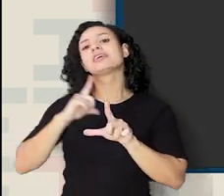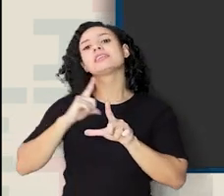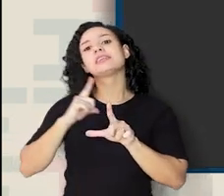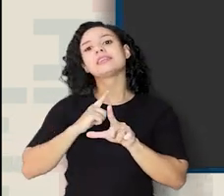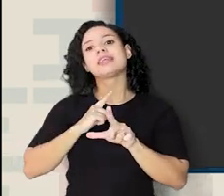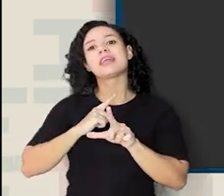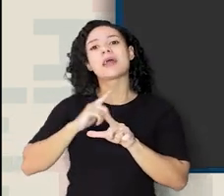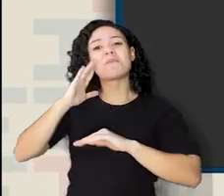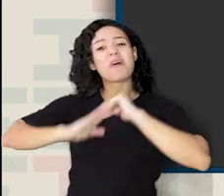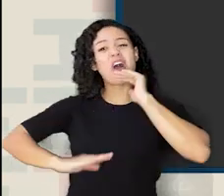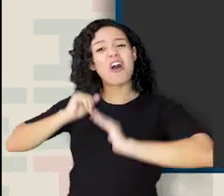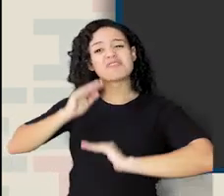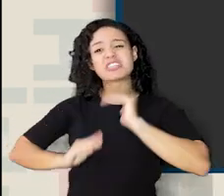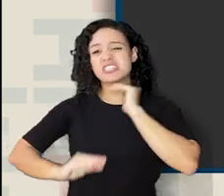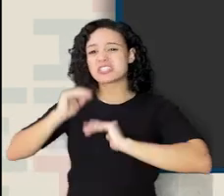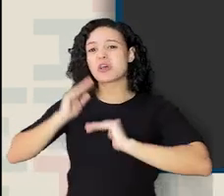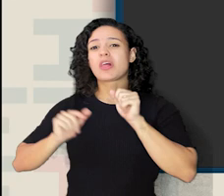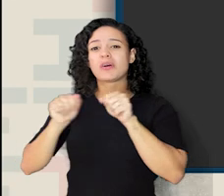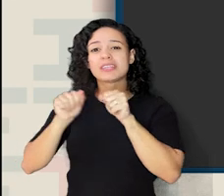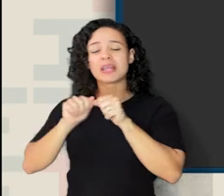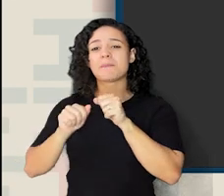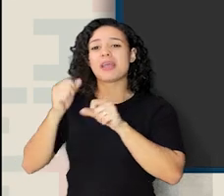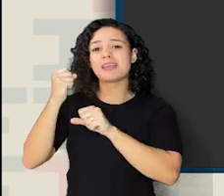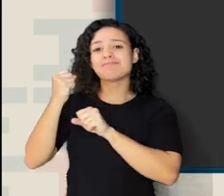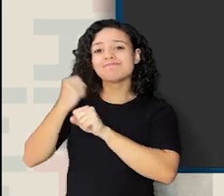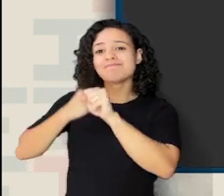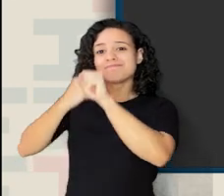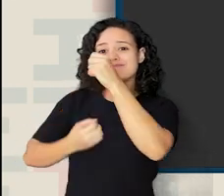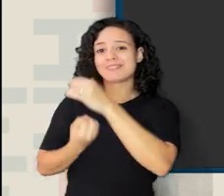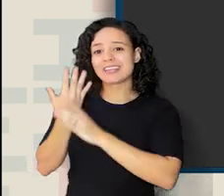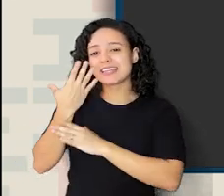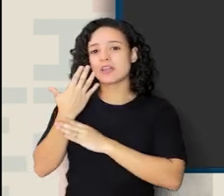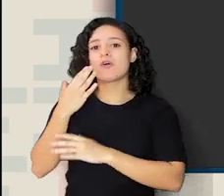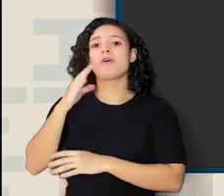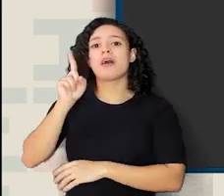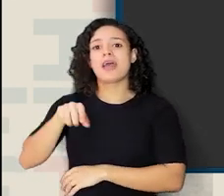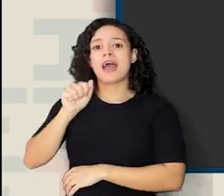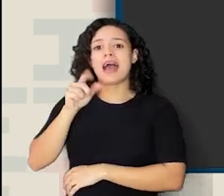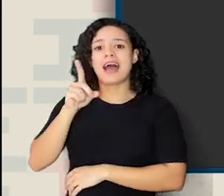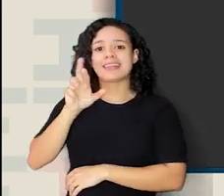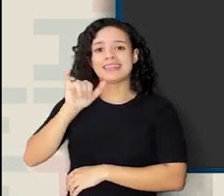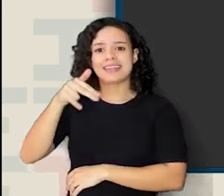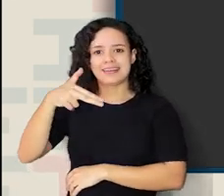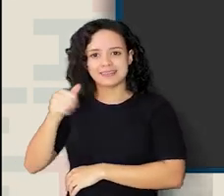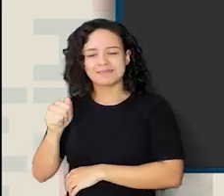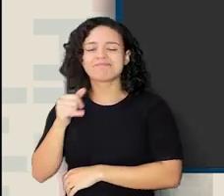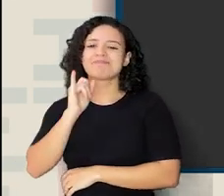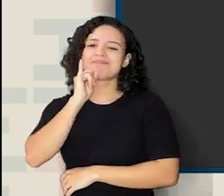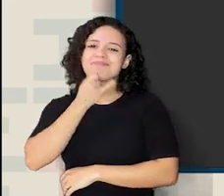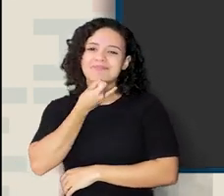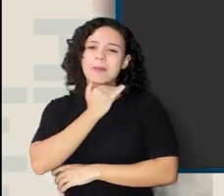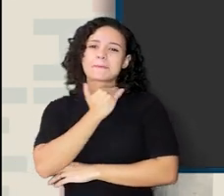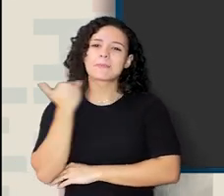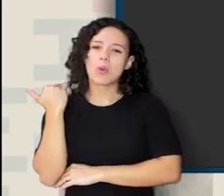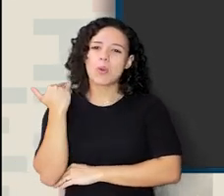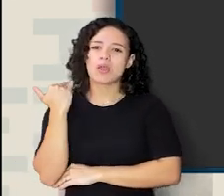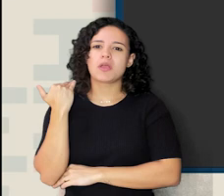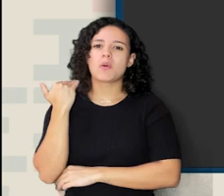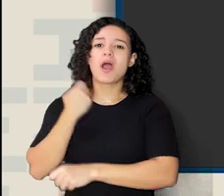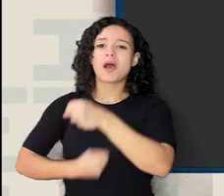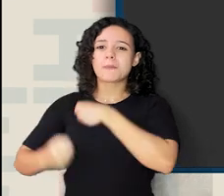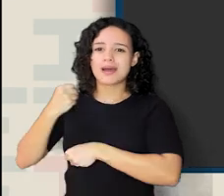Na outra imagem, nós temos a grande flautista e construtora de instrumentos, Adriana Broikin, que infelizmente